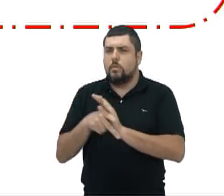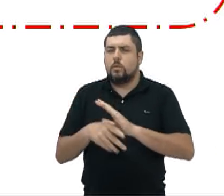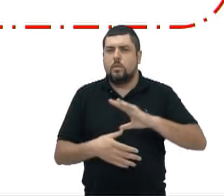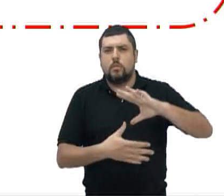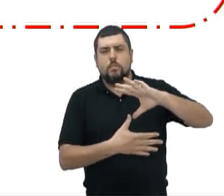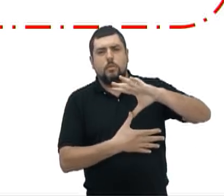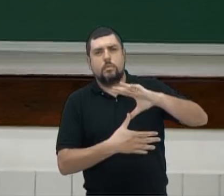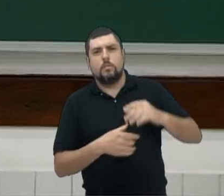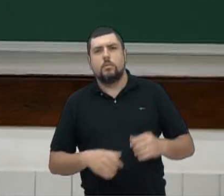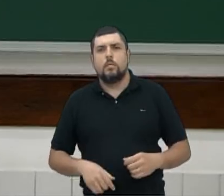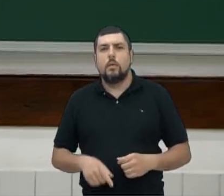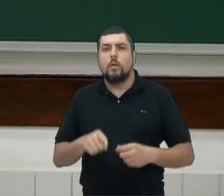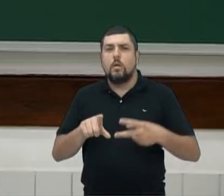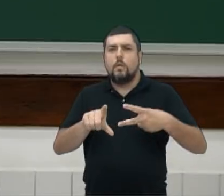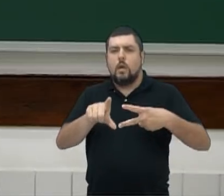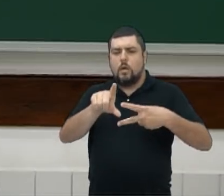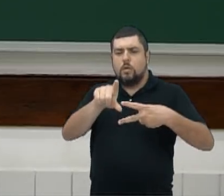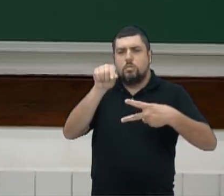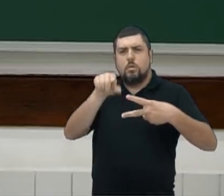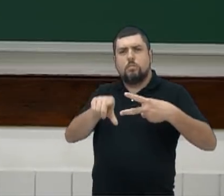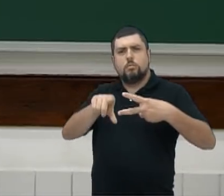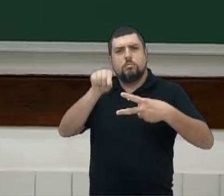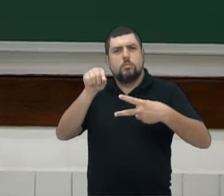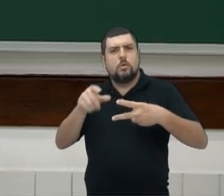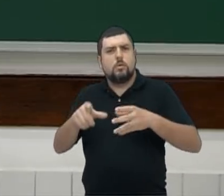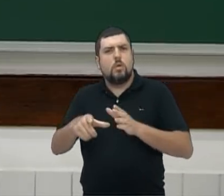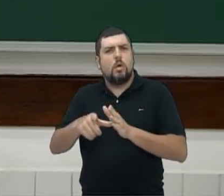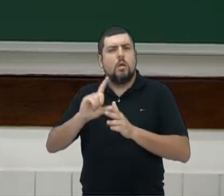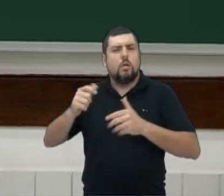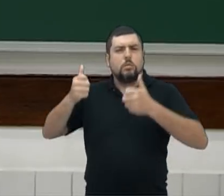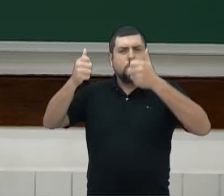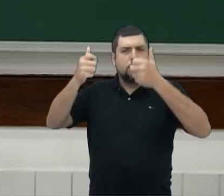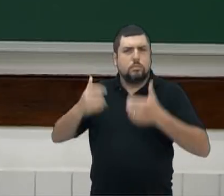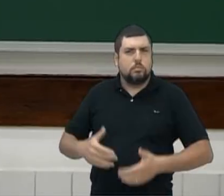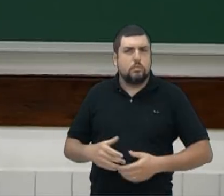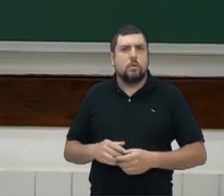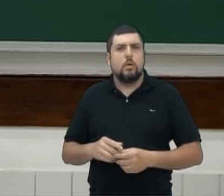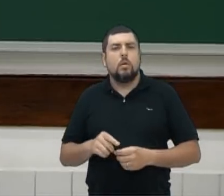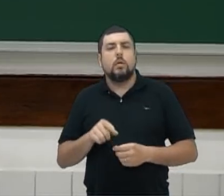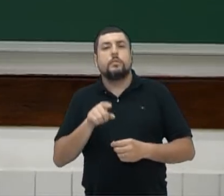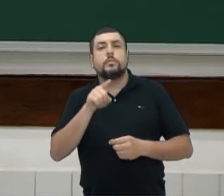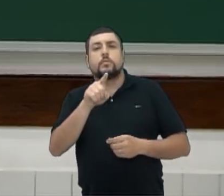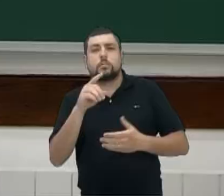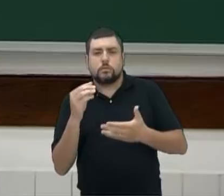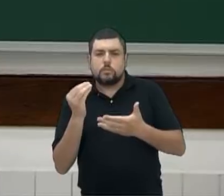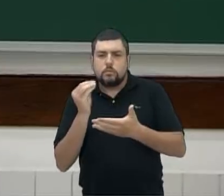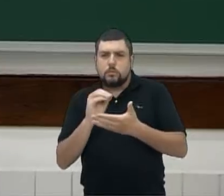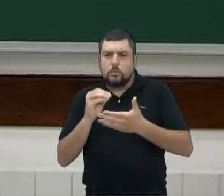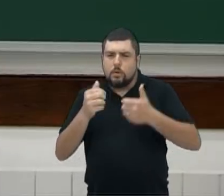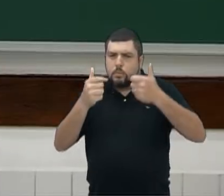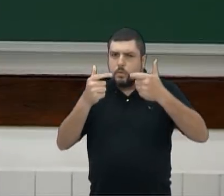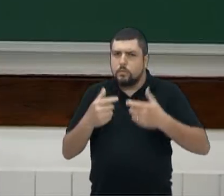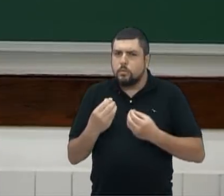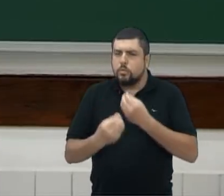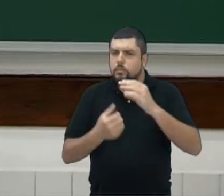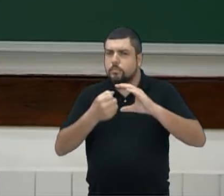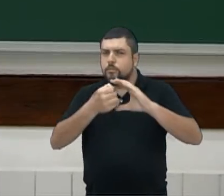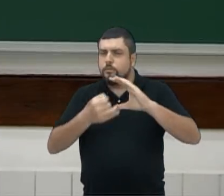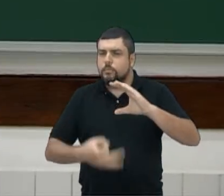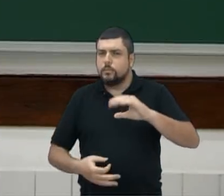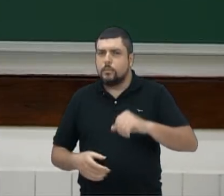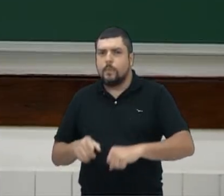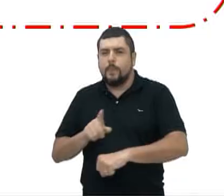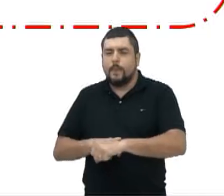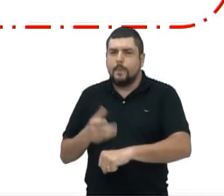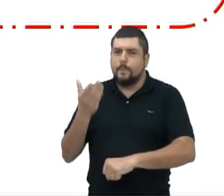Quero que você escolha duas formações vegetais das quais nós já falamos aqui na aula e que você descreva suas principais características. O